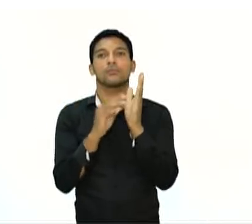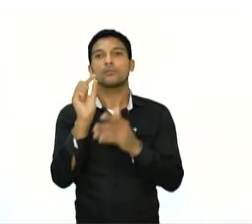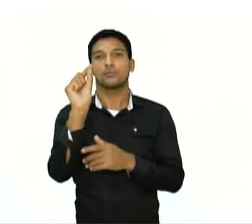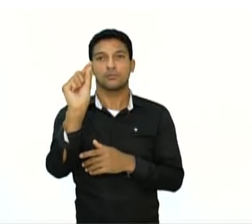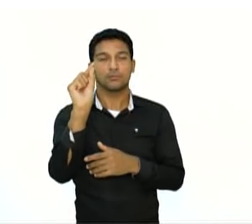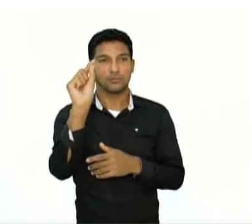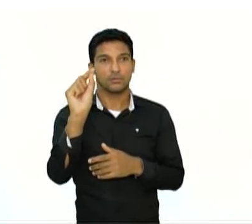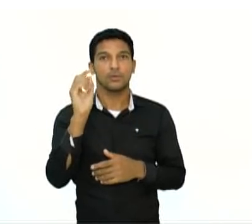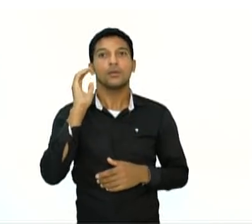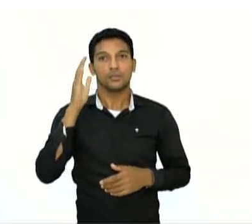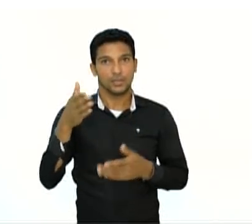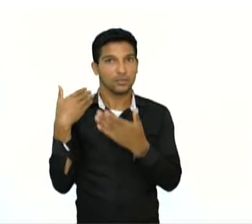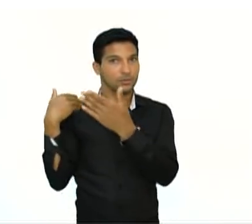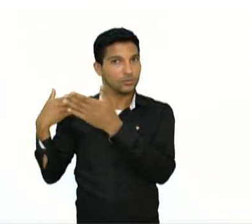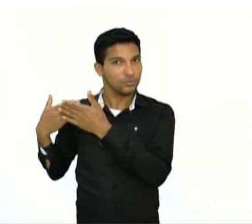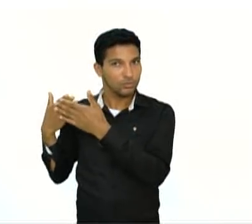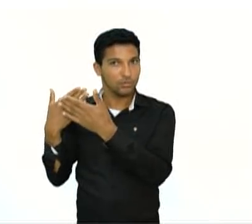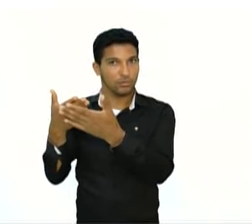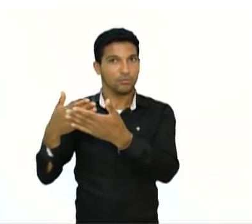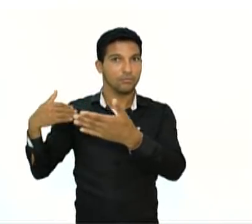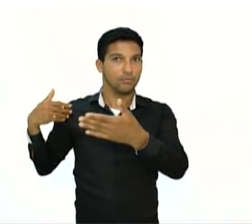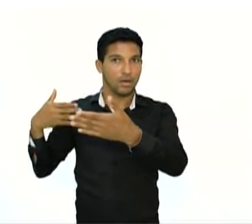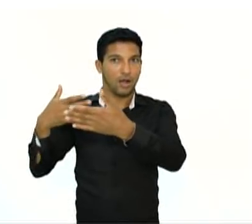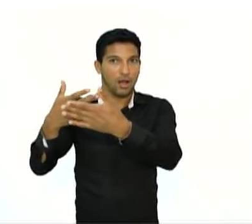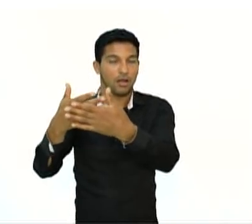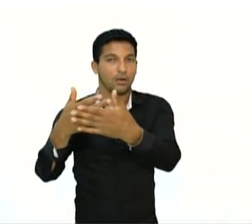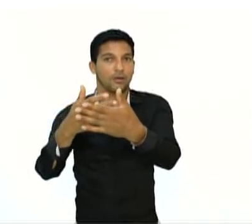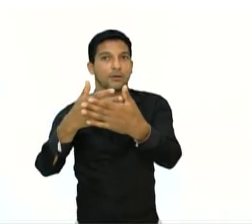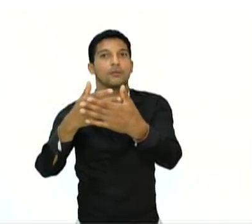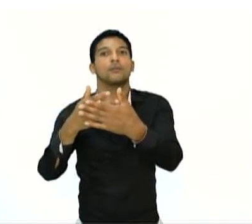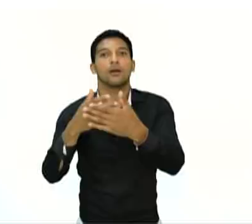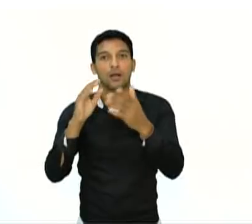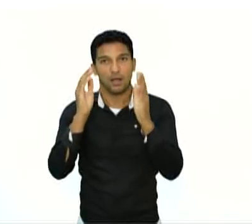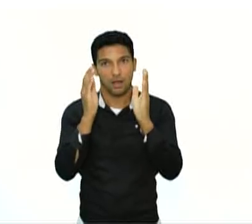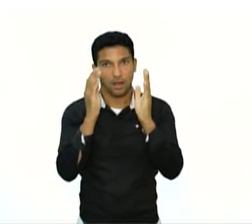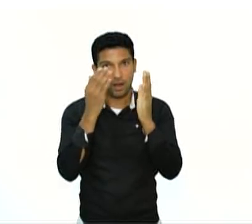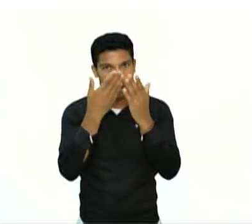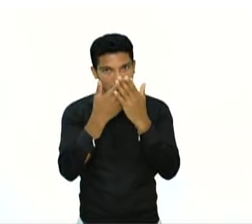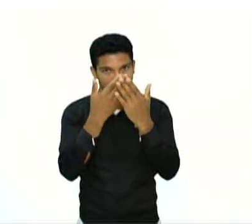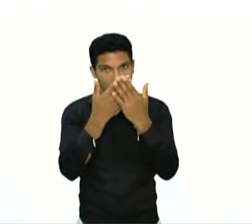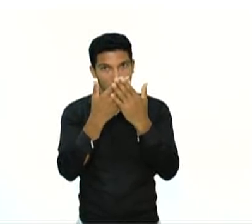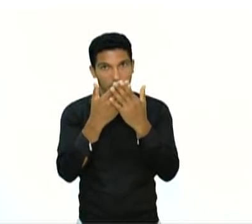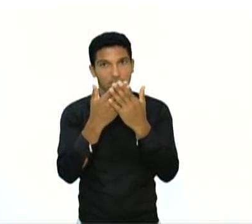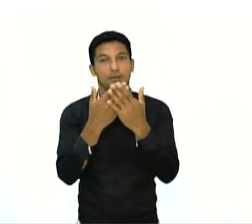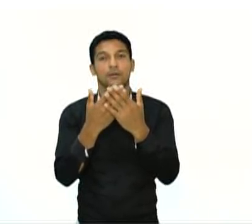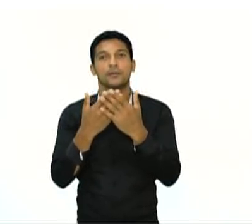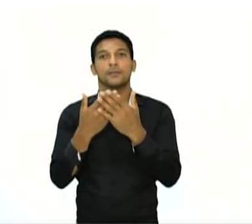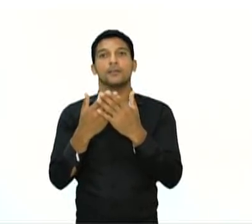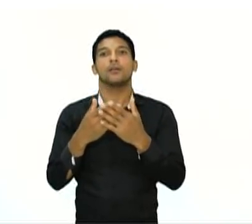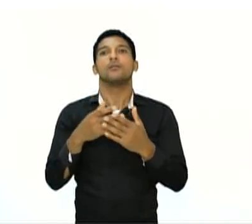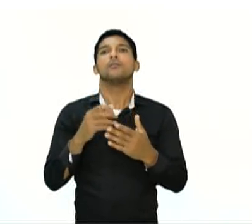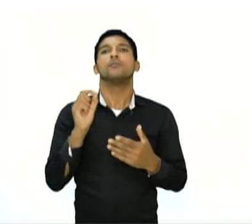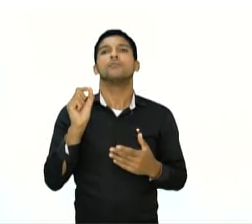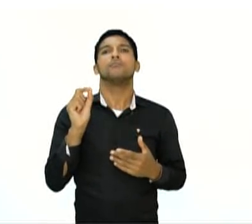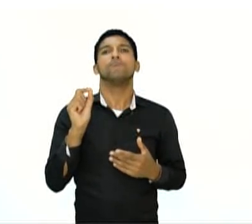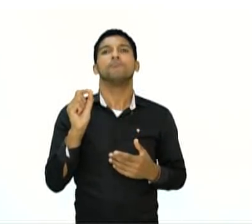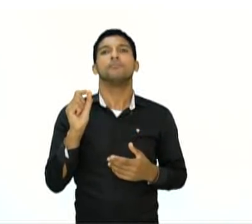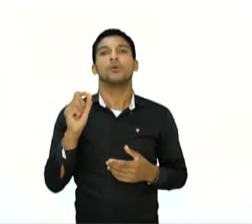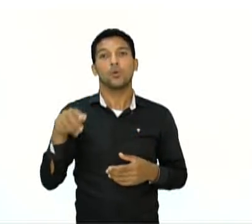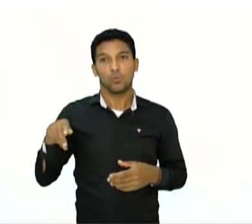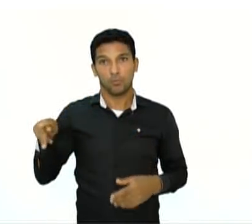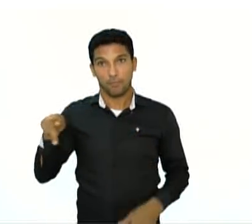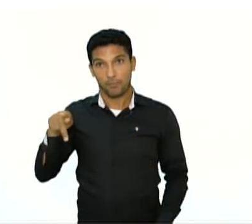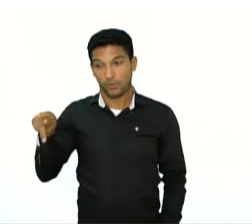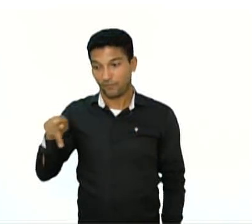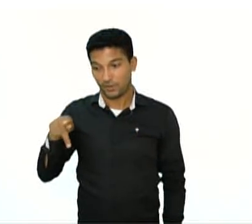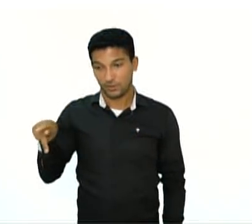essa questão de como acabar com a escravidão no Brasil. Além do jornal, além do Clube Literário, quero destacar a atenção para a